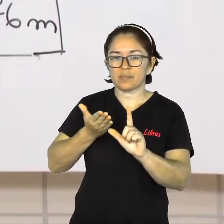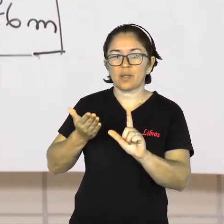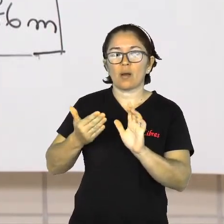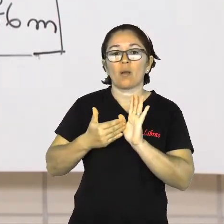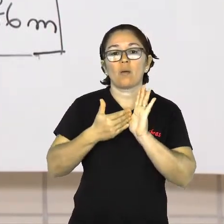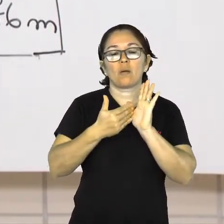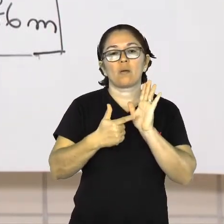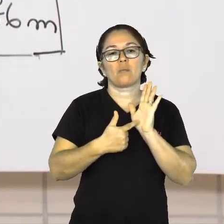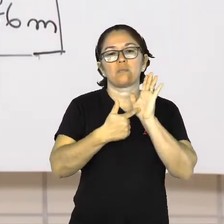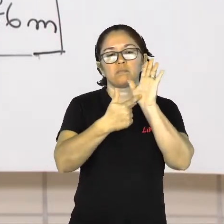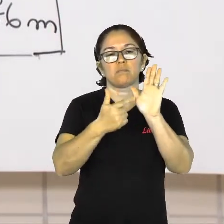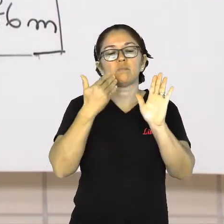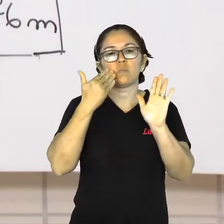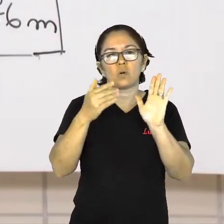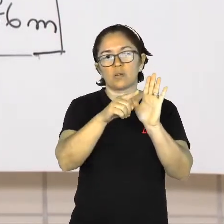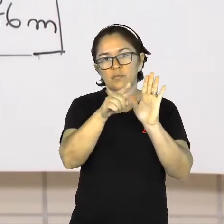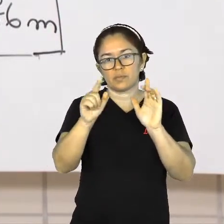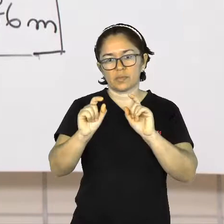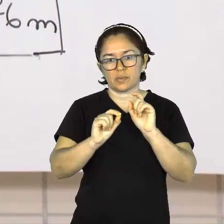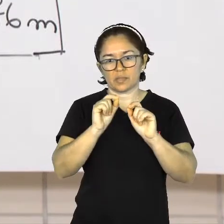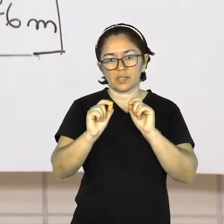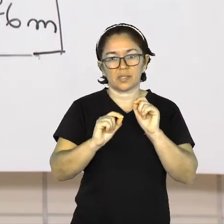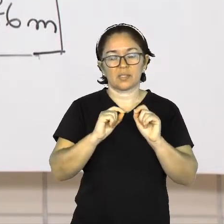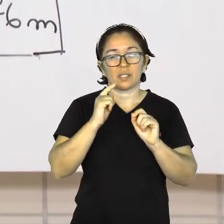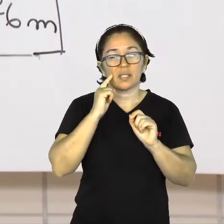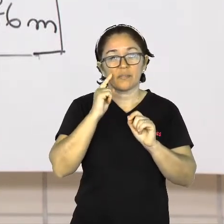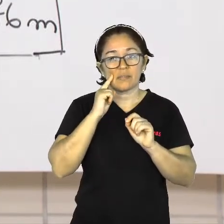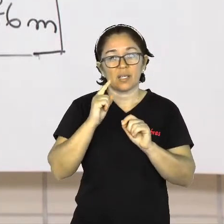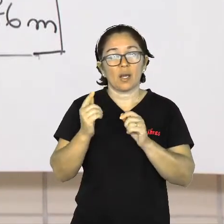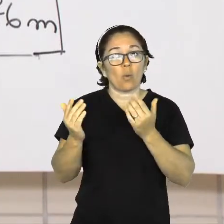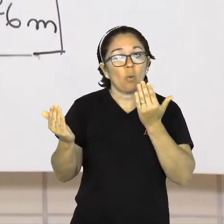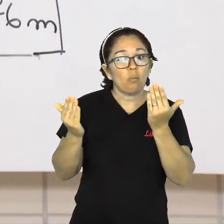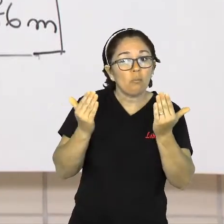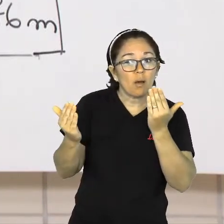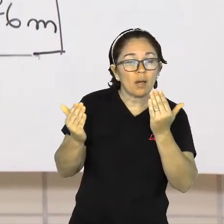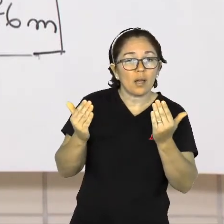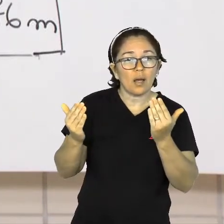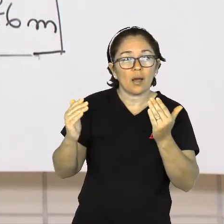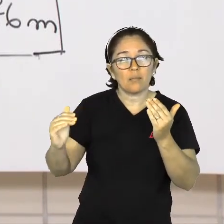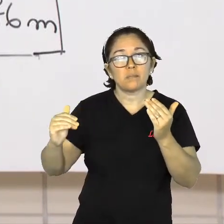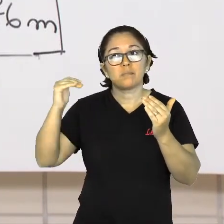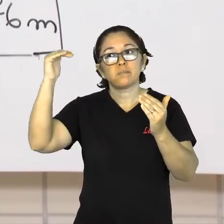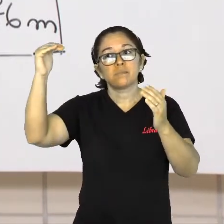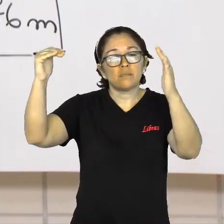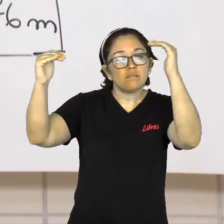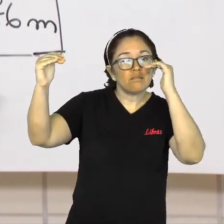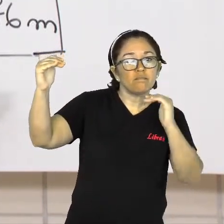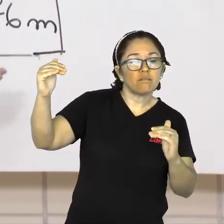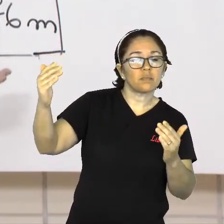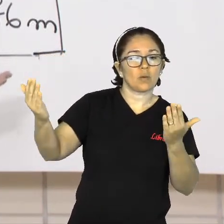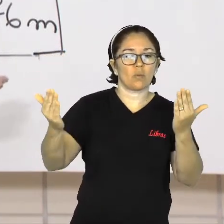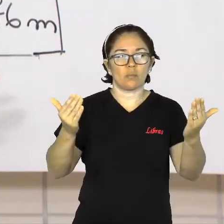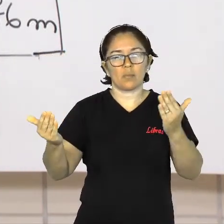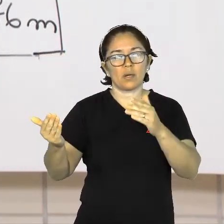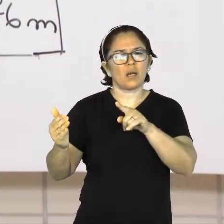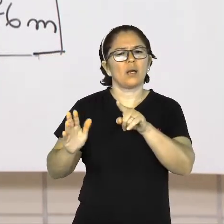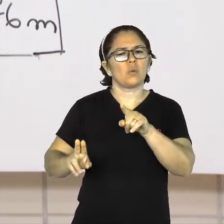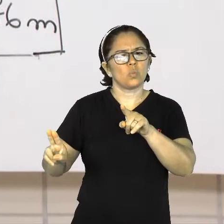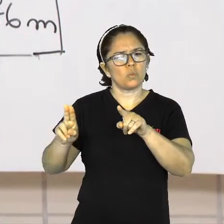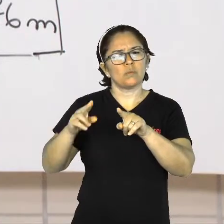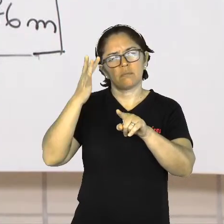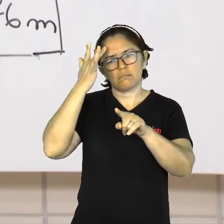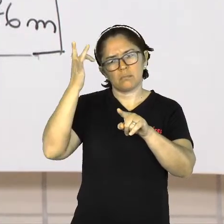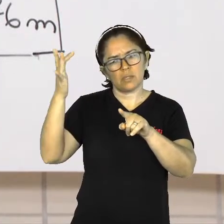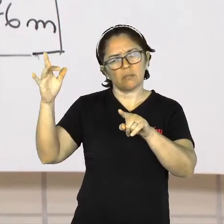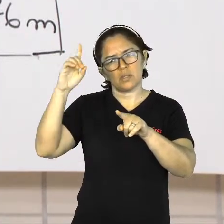para você verificar quem que é maior, quem é menor. Nós utilizamos isso aqui no dia a dia, para